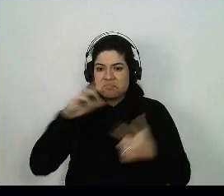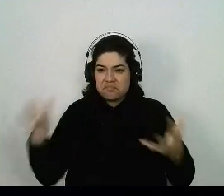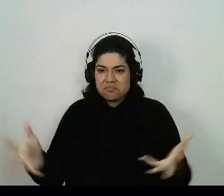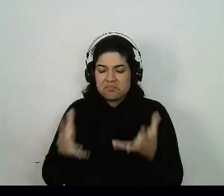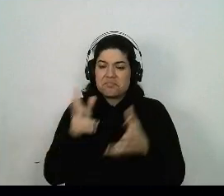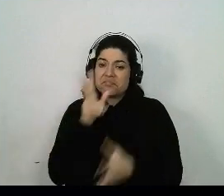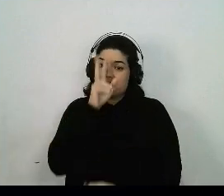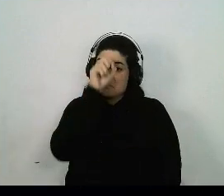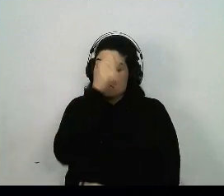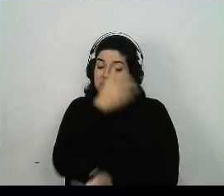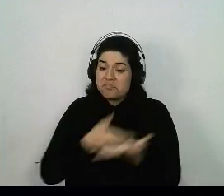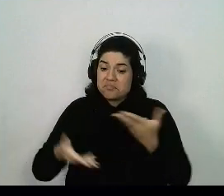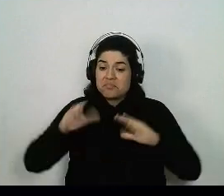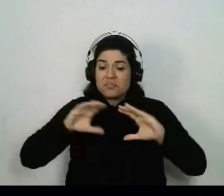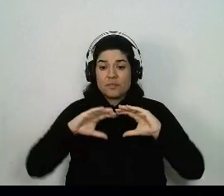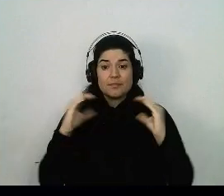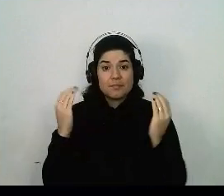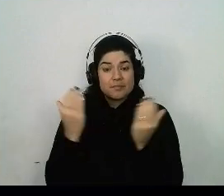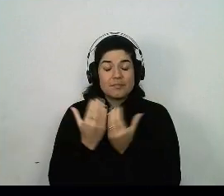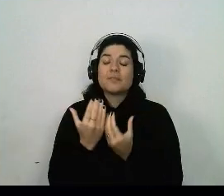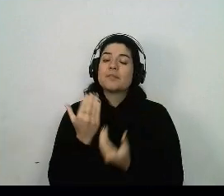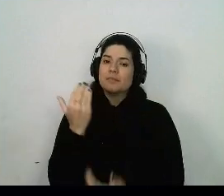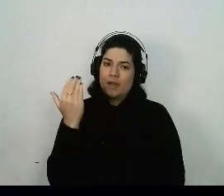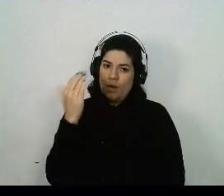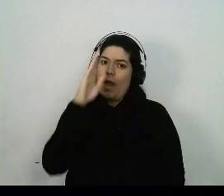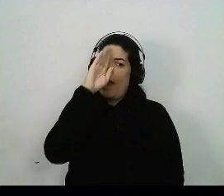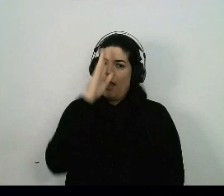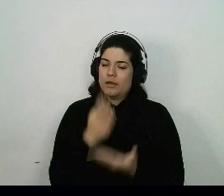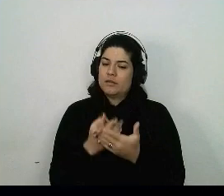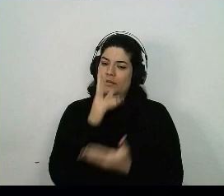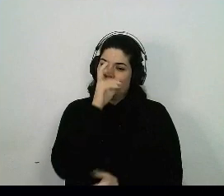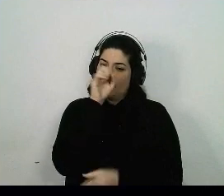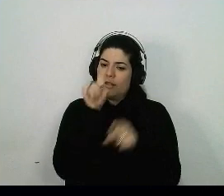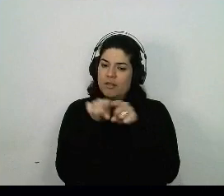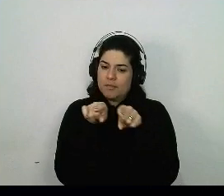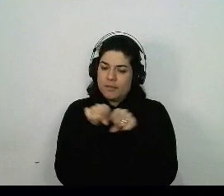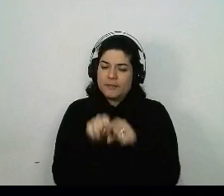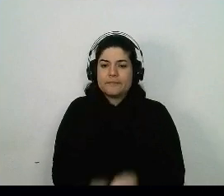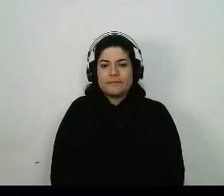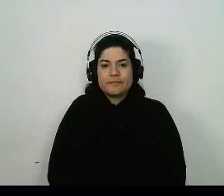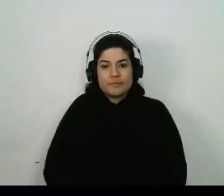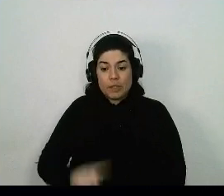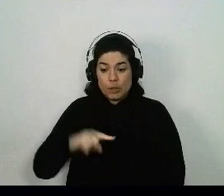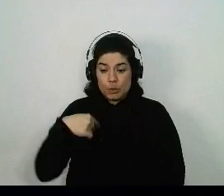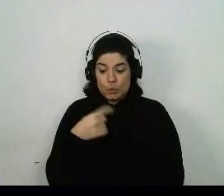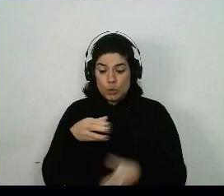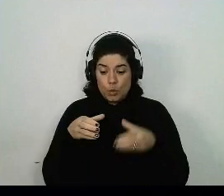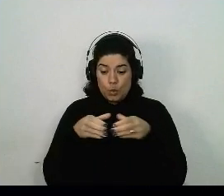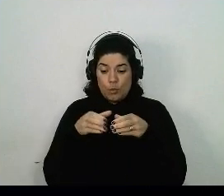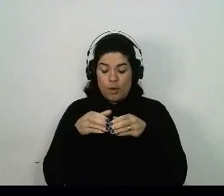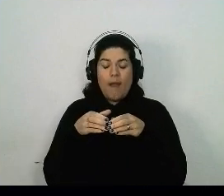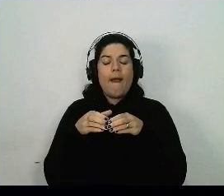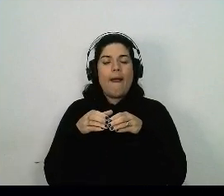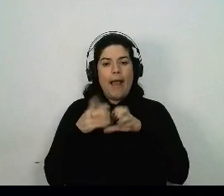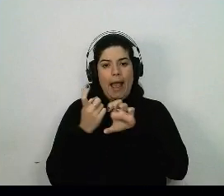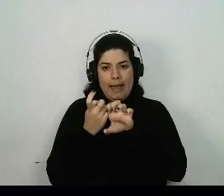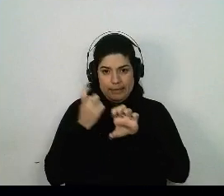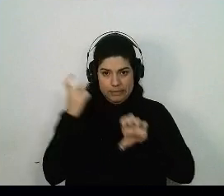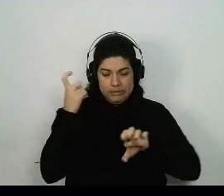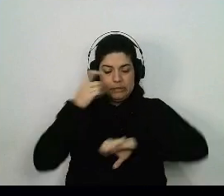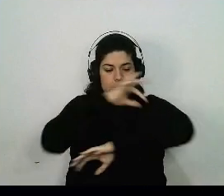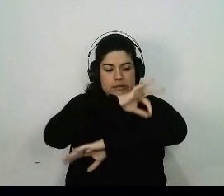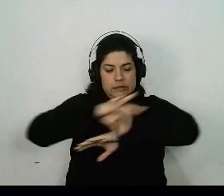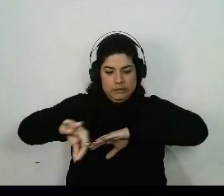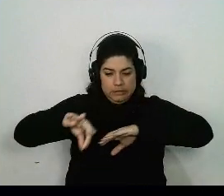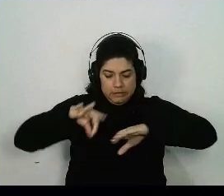caminho que eu particularmente acredito muito também. E com base nisso, o nosso time de arquitetos aqui, falando de App Innovation e infraestrutura, a